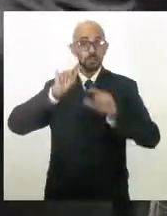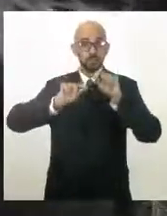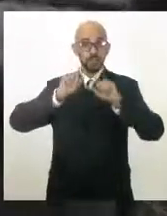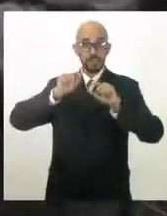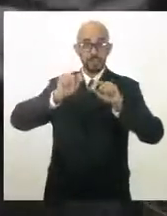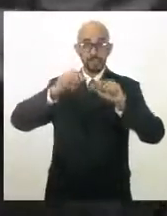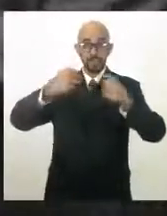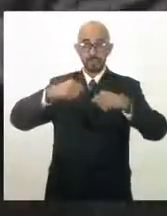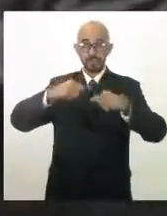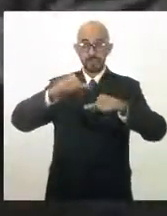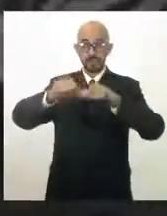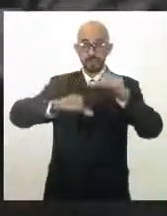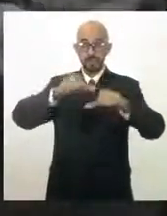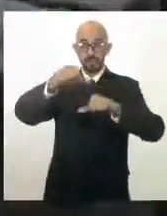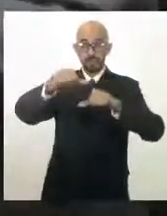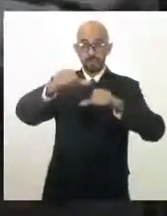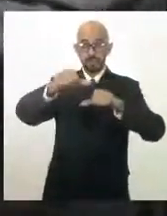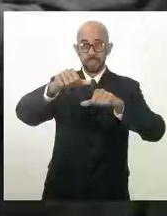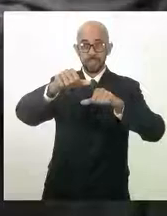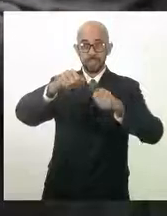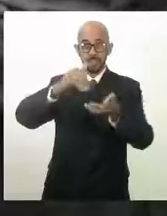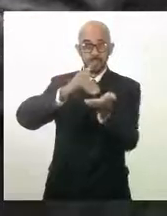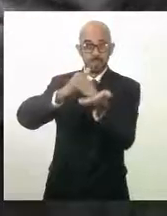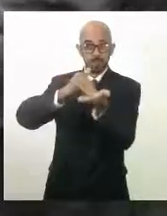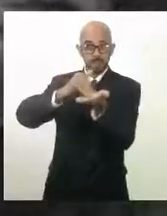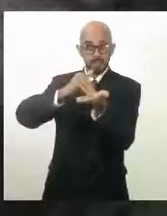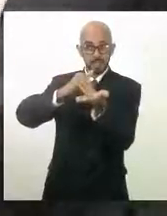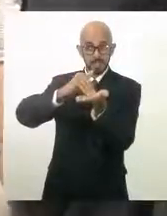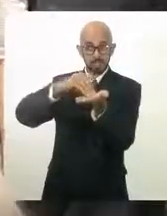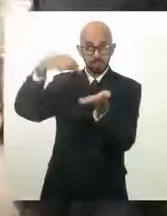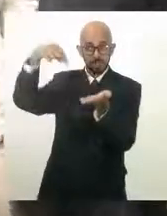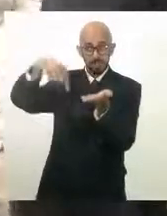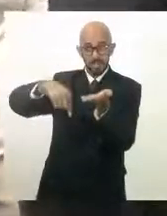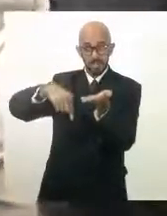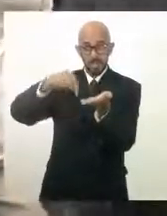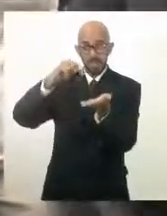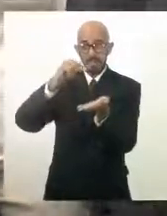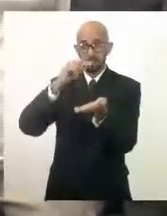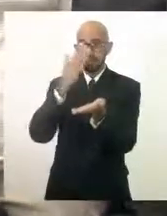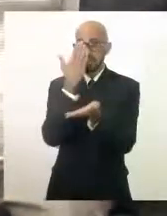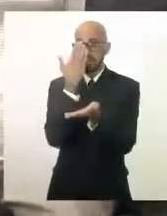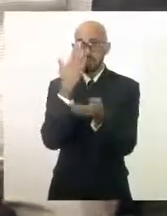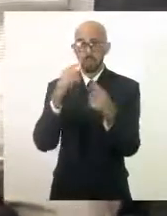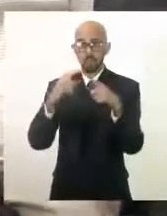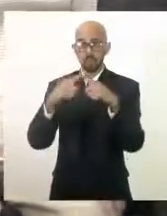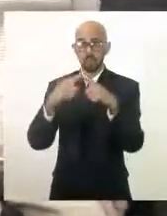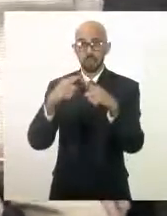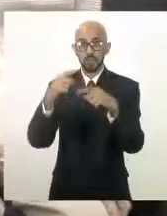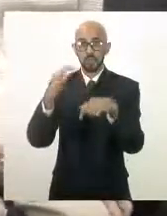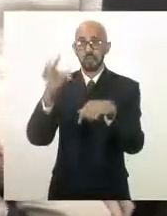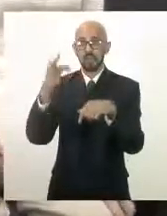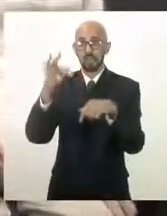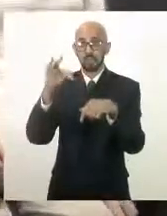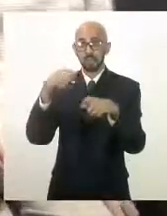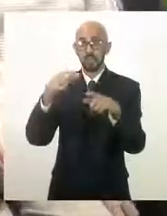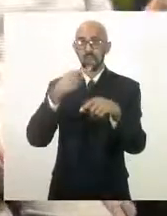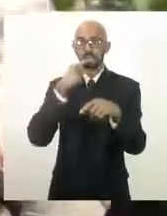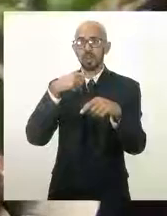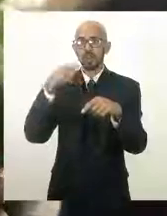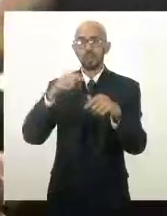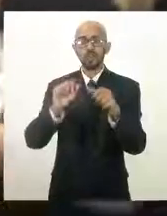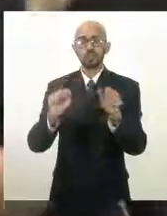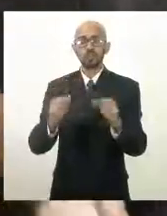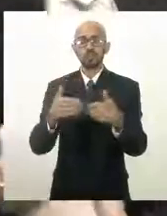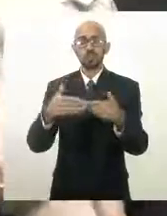que mudar o gabinete para cá a partir de fevereiro, porque o diretor dizia, não, vamos inaugurar em junho, aí